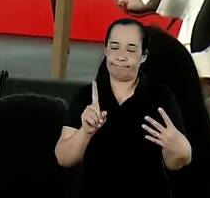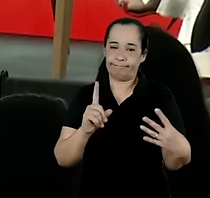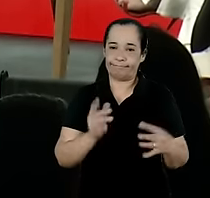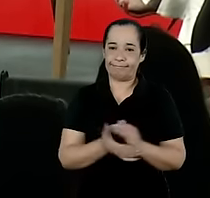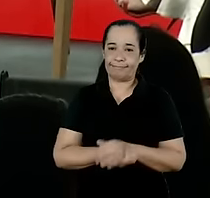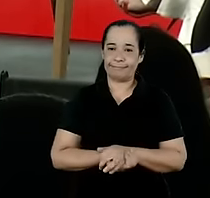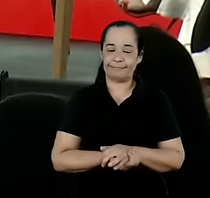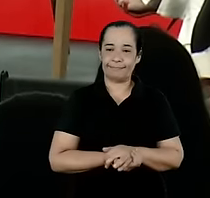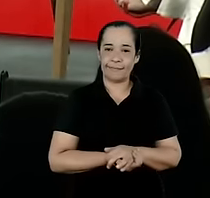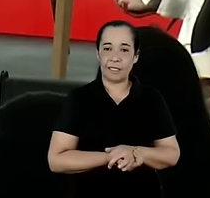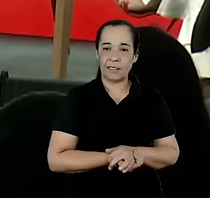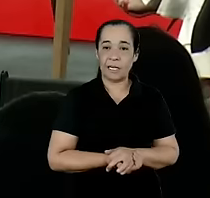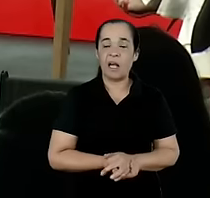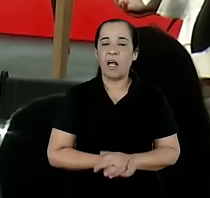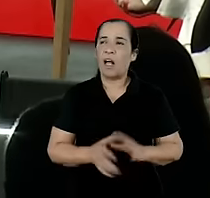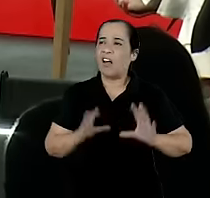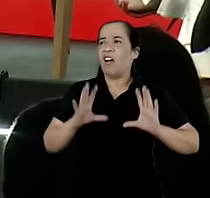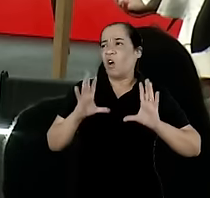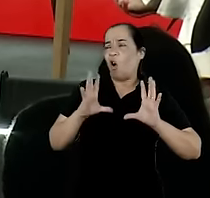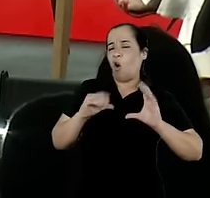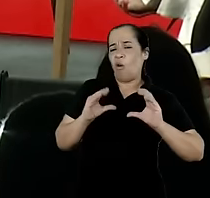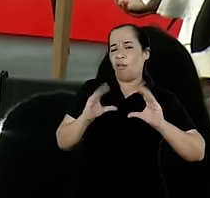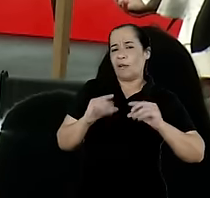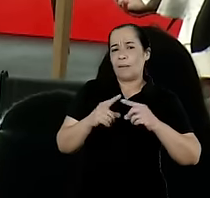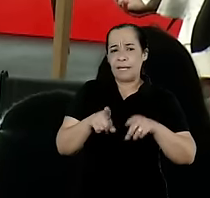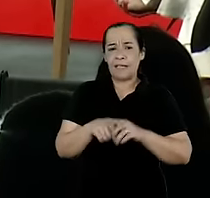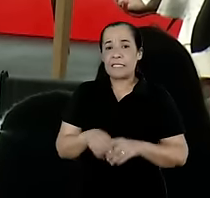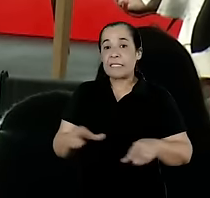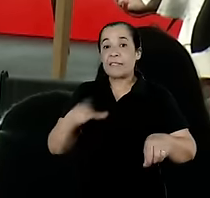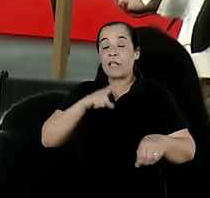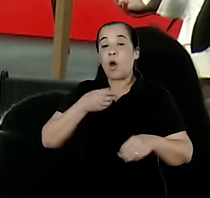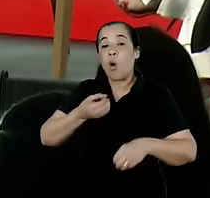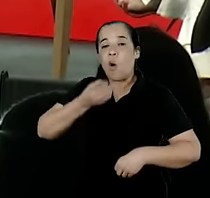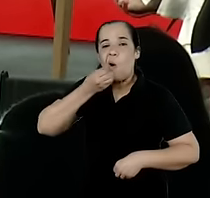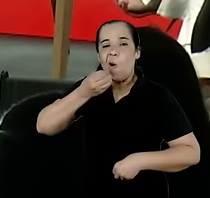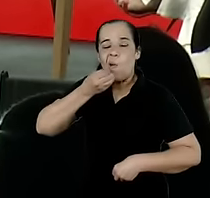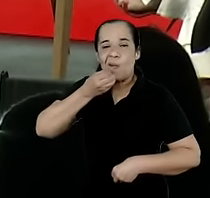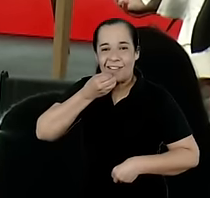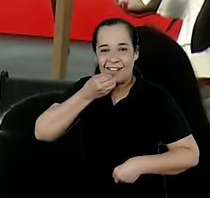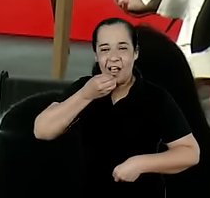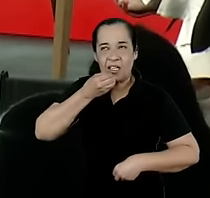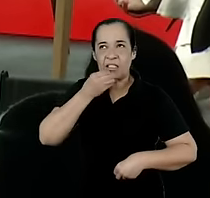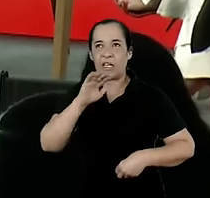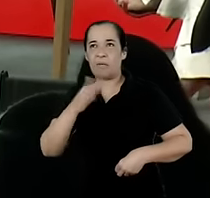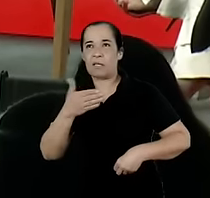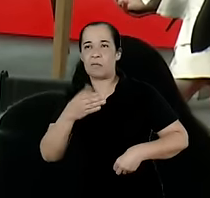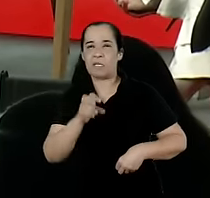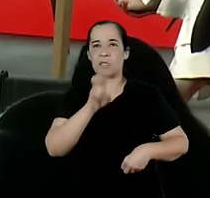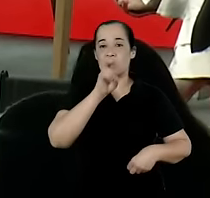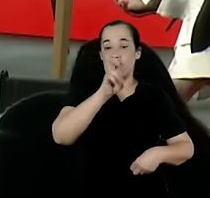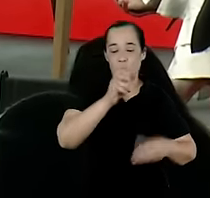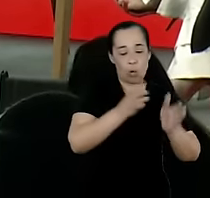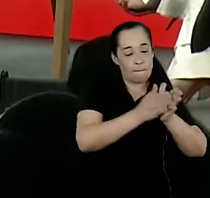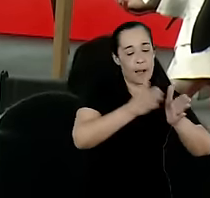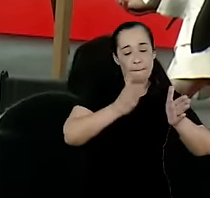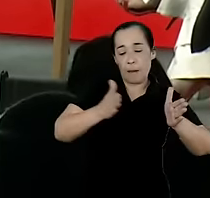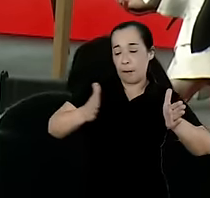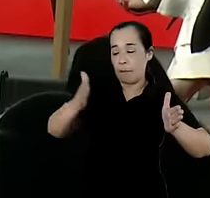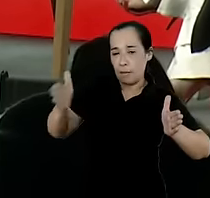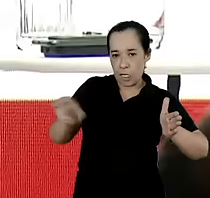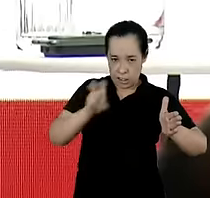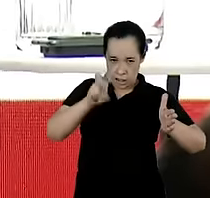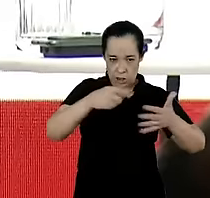certa forma confortável né mas mas repara a oportunidade aqui que o Filipe falou assim na média nos últimos cinco ciclos cresceu